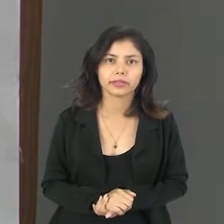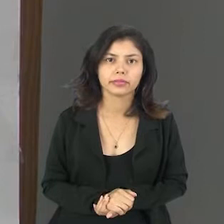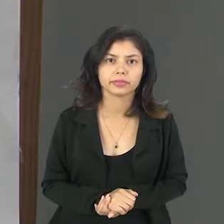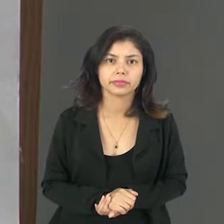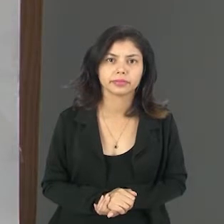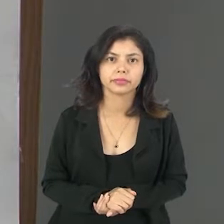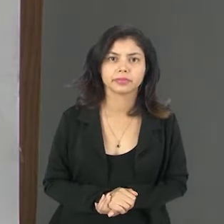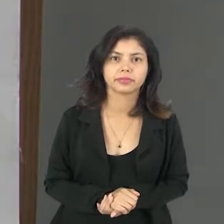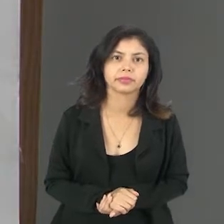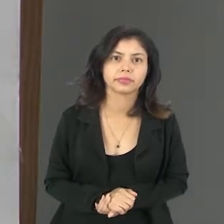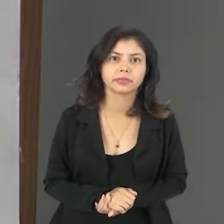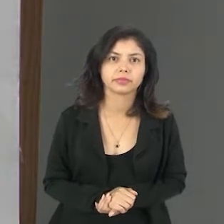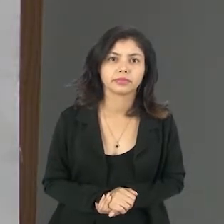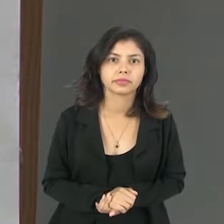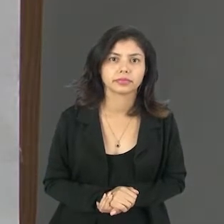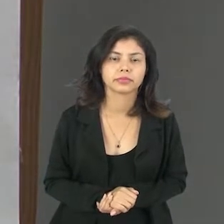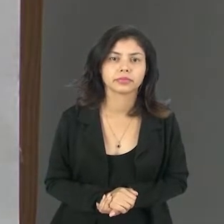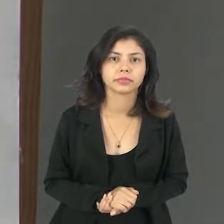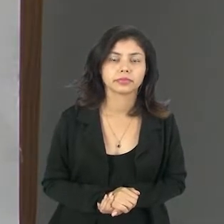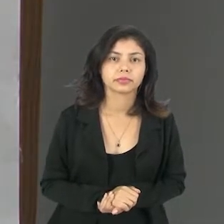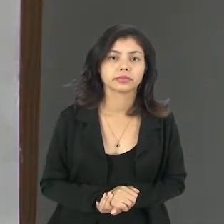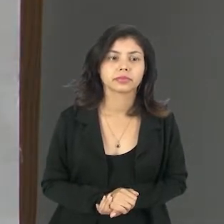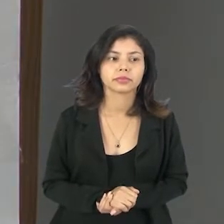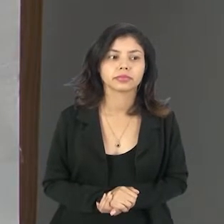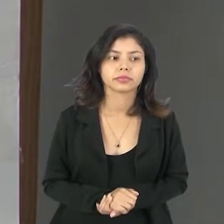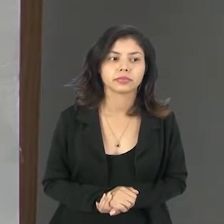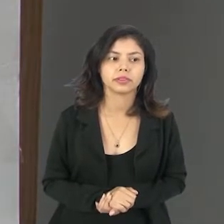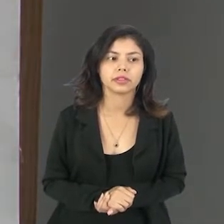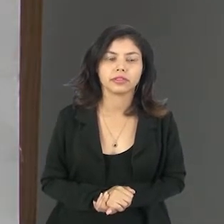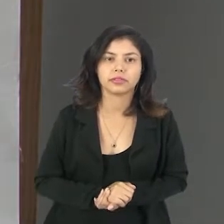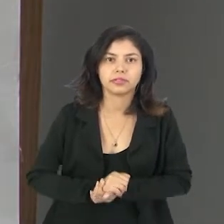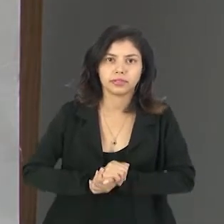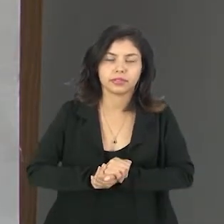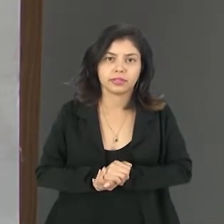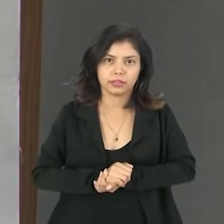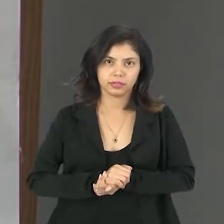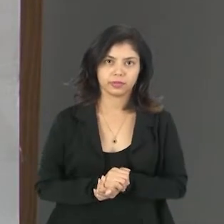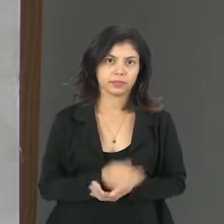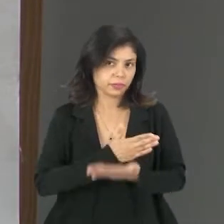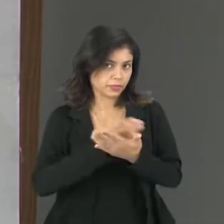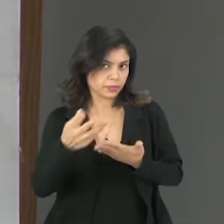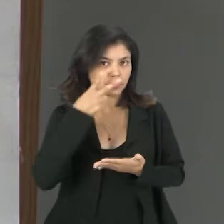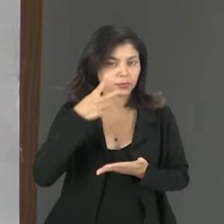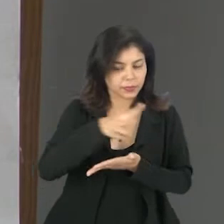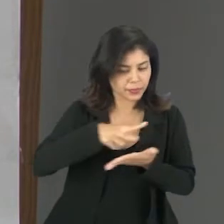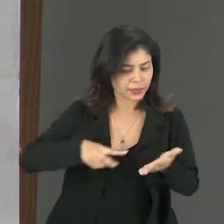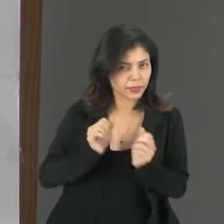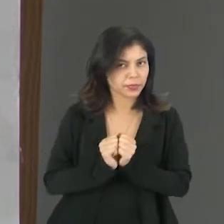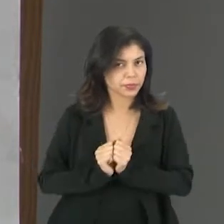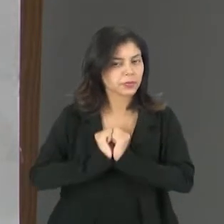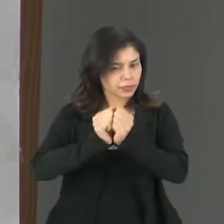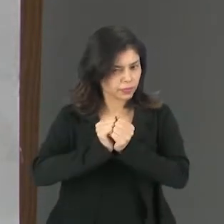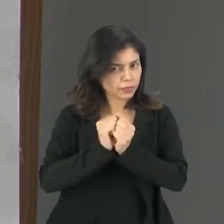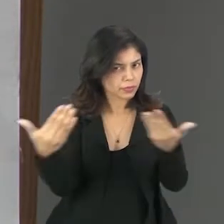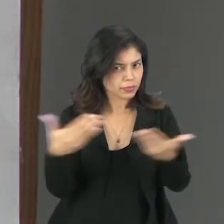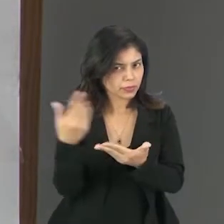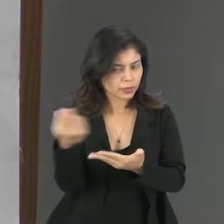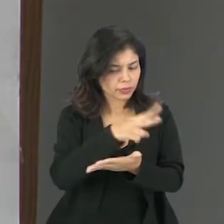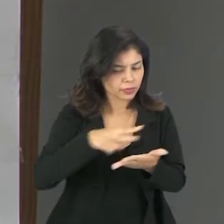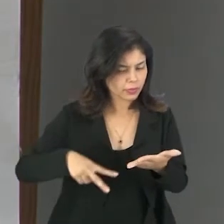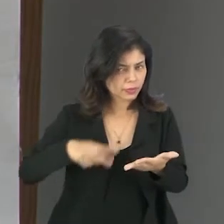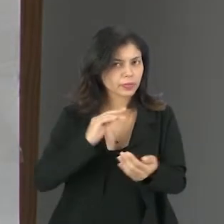hum hum muito bem percebo que certamente muitos de vocês tentaram iniciar a leitura Vamos ler juntos